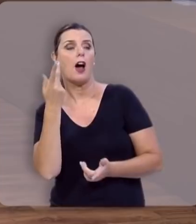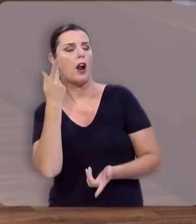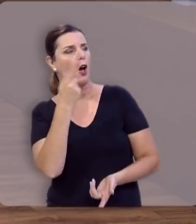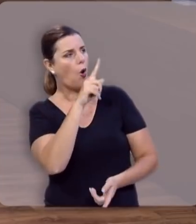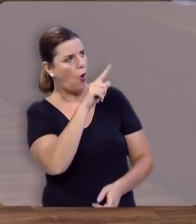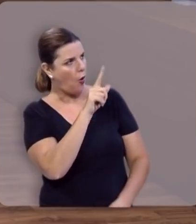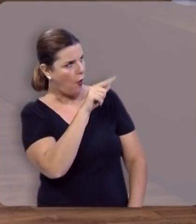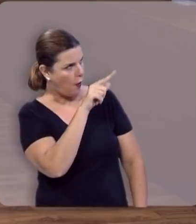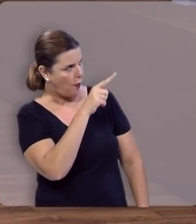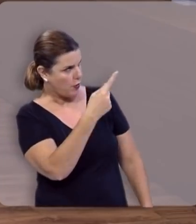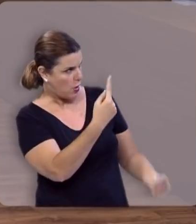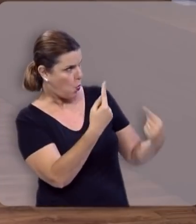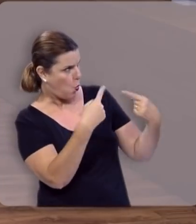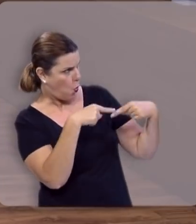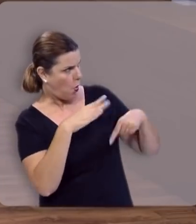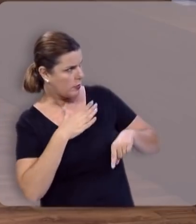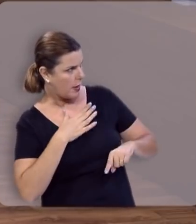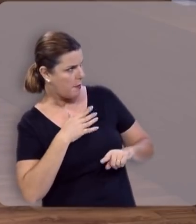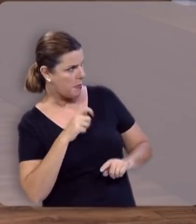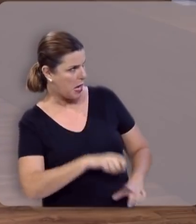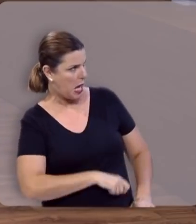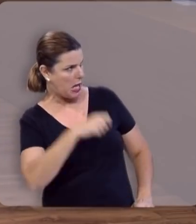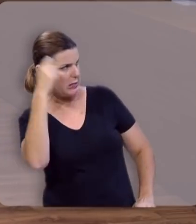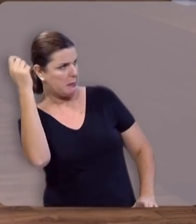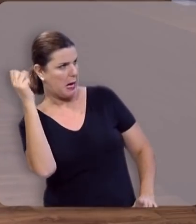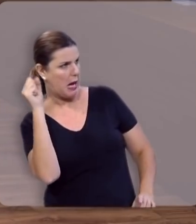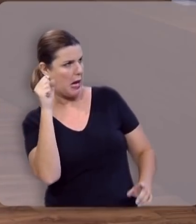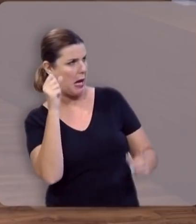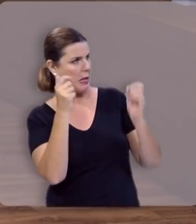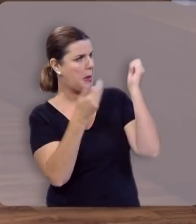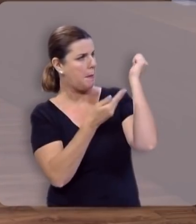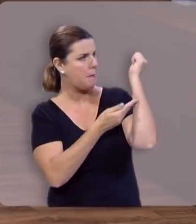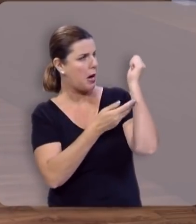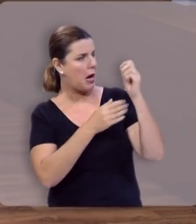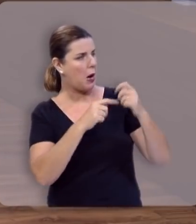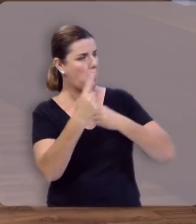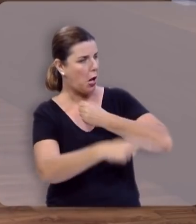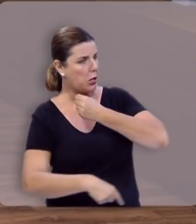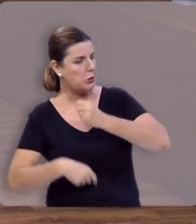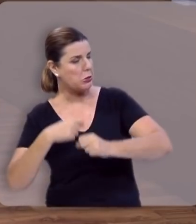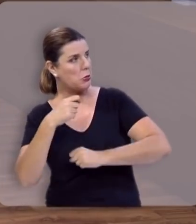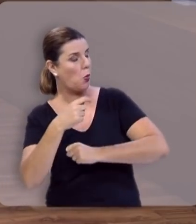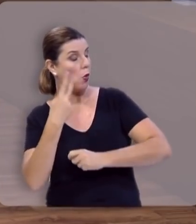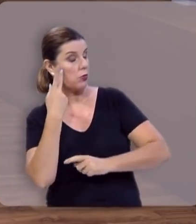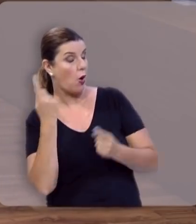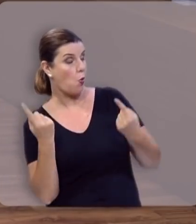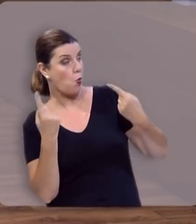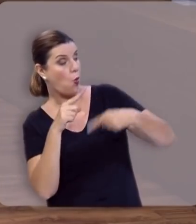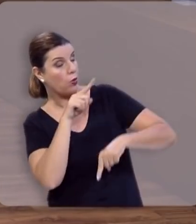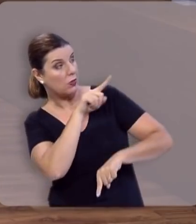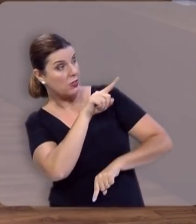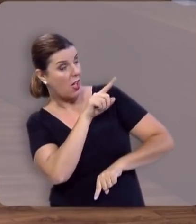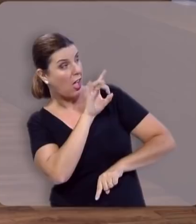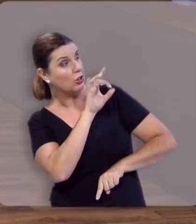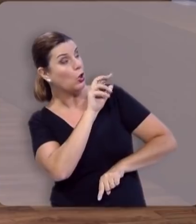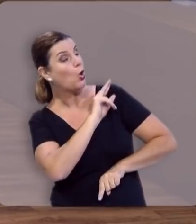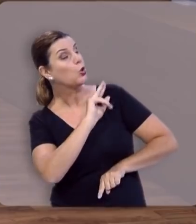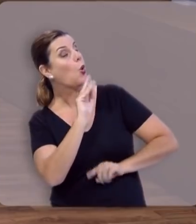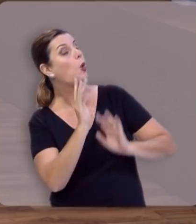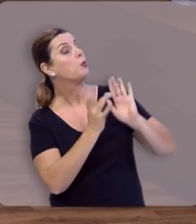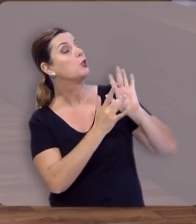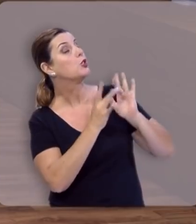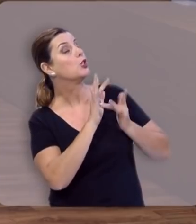gigante o seguinte: olha, você vem contra mim com espada, com paus, com escudo, com lança, mas eu vou contra ti em nome do Senhor